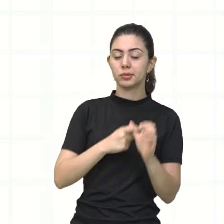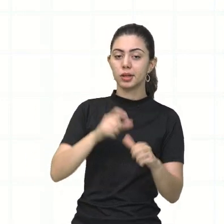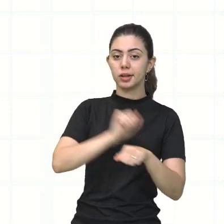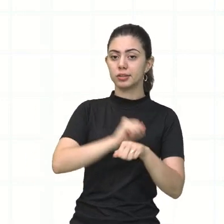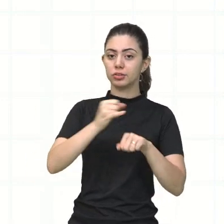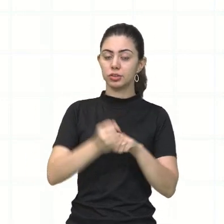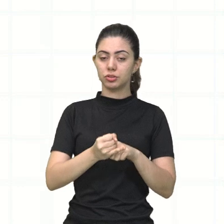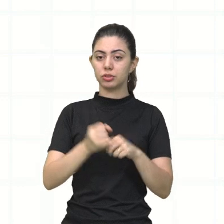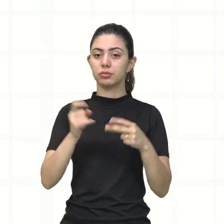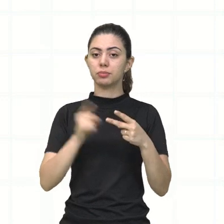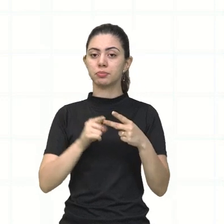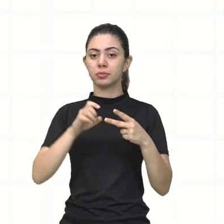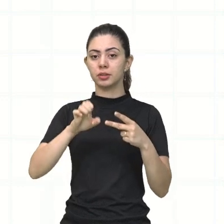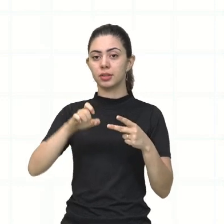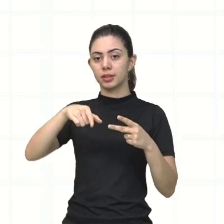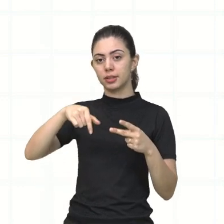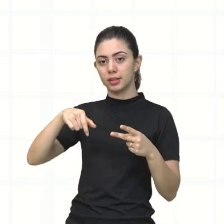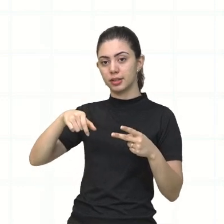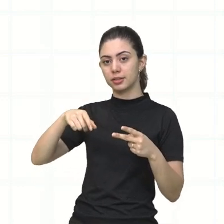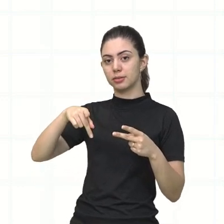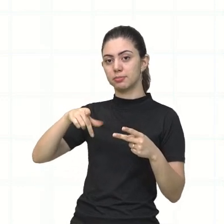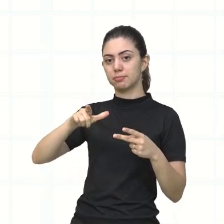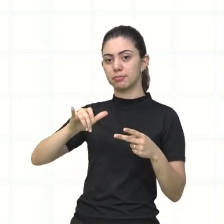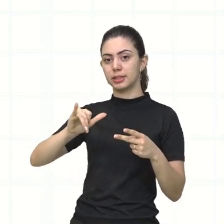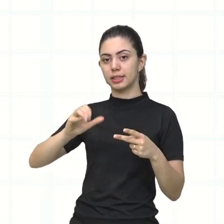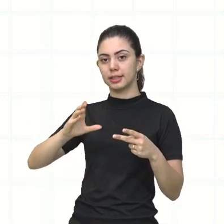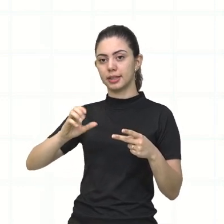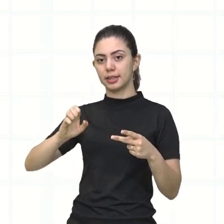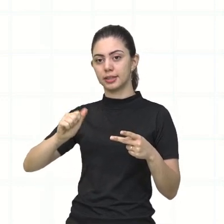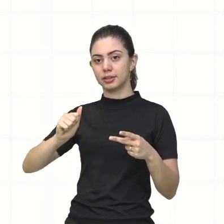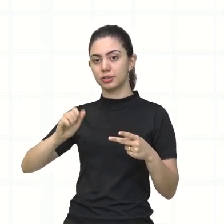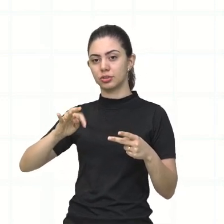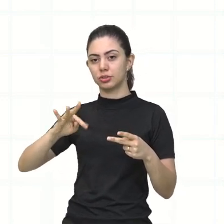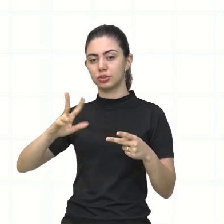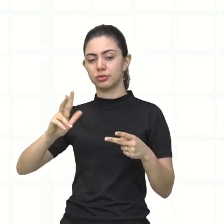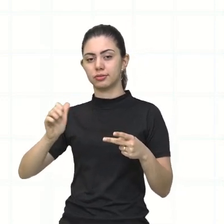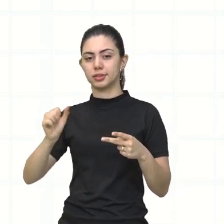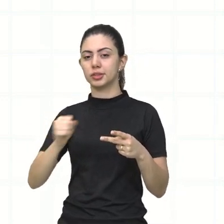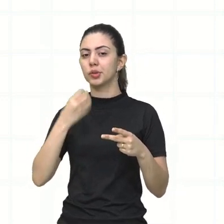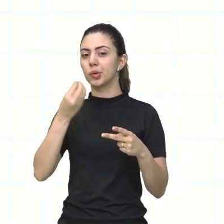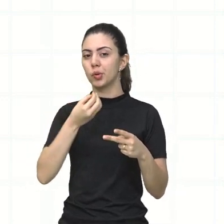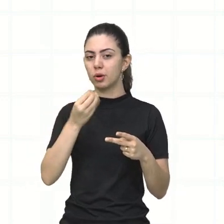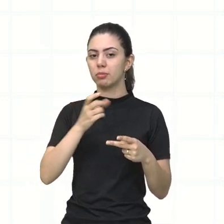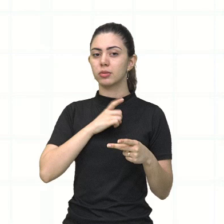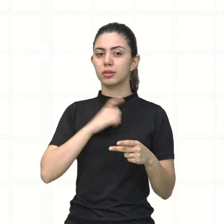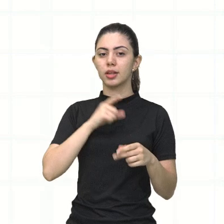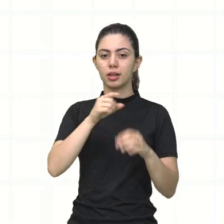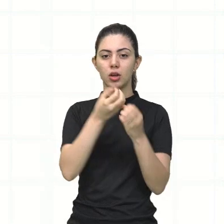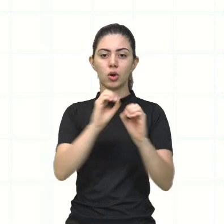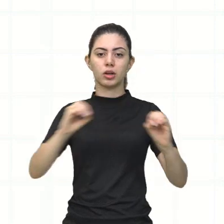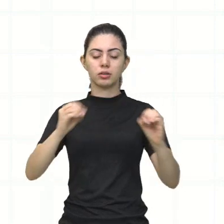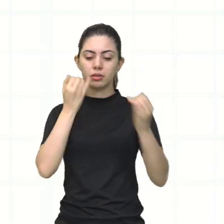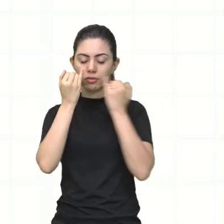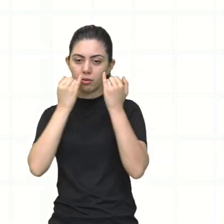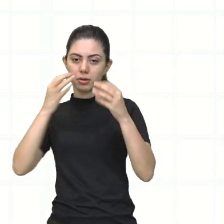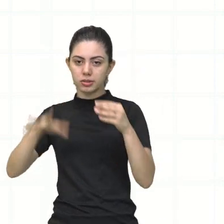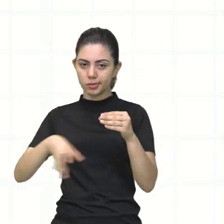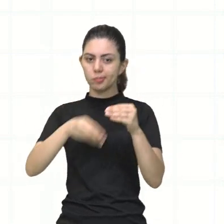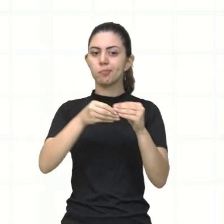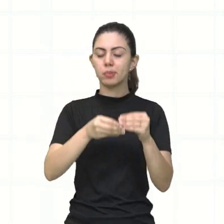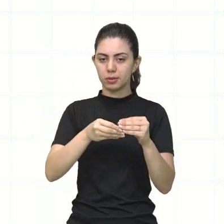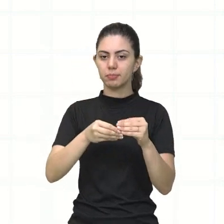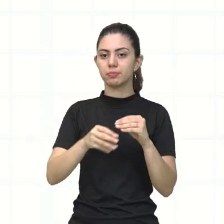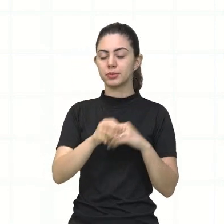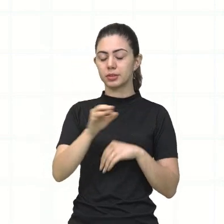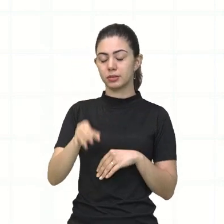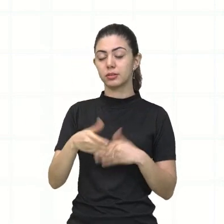adjetivas restritivas. E as explicativas? Essas orações fornecem informações adicionais. Ela não vai restringir, ela vai te